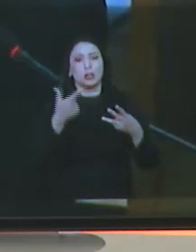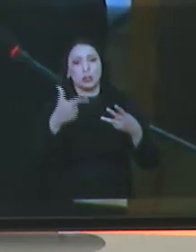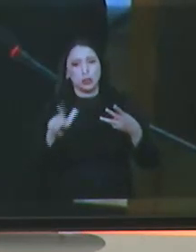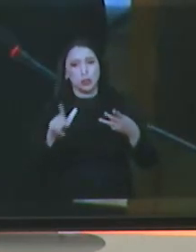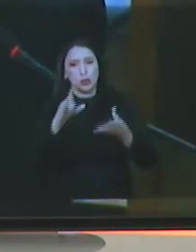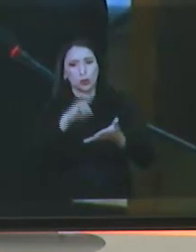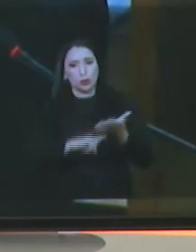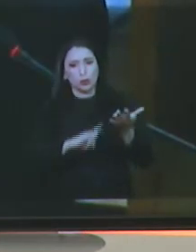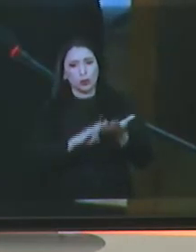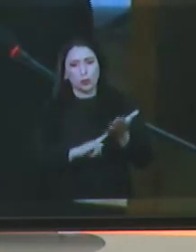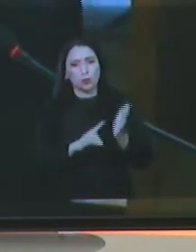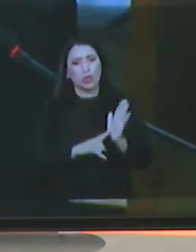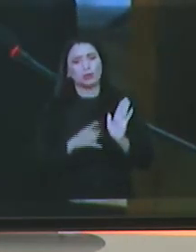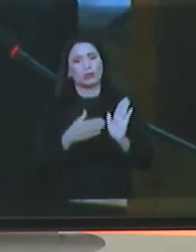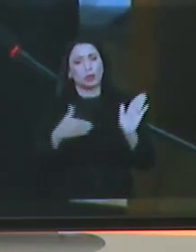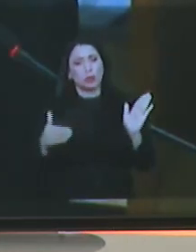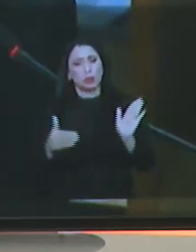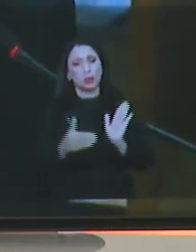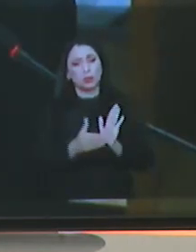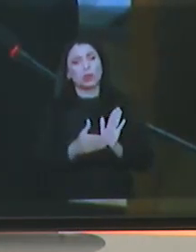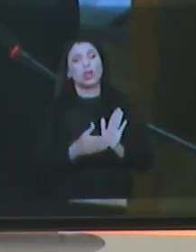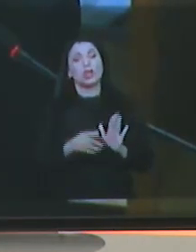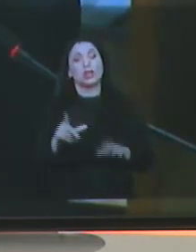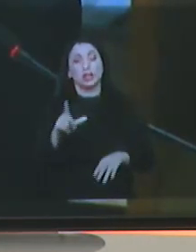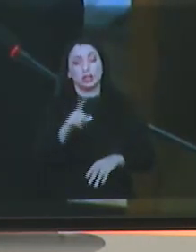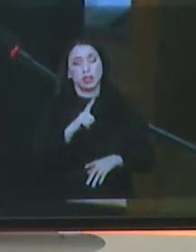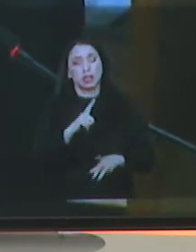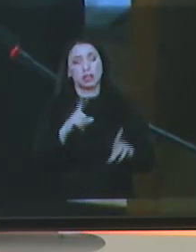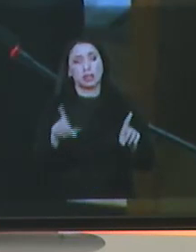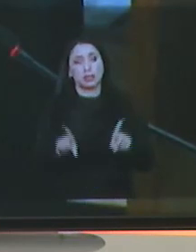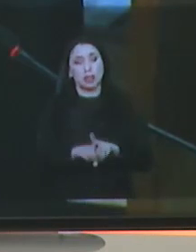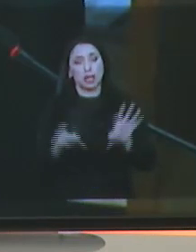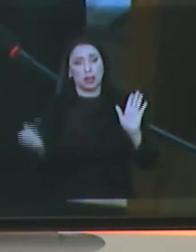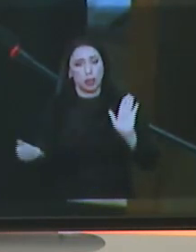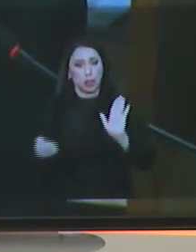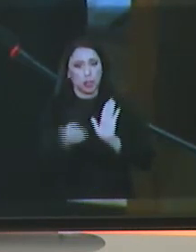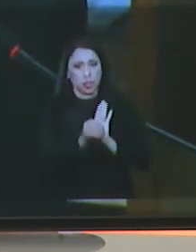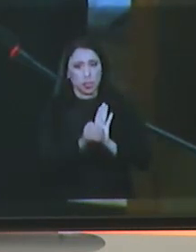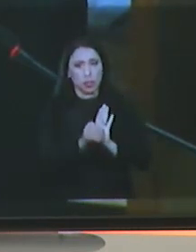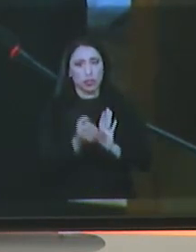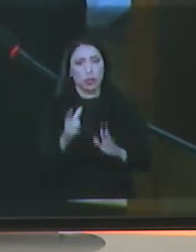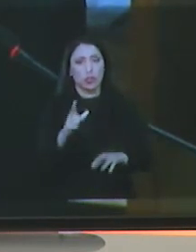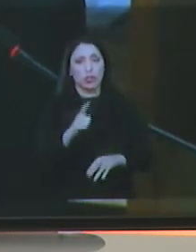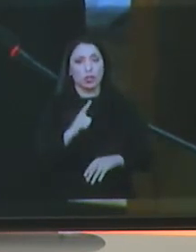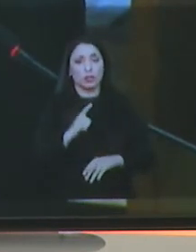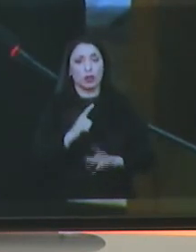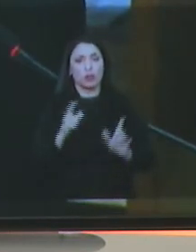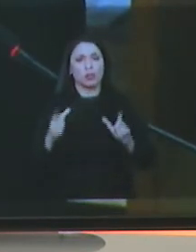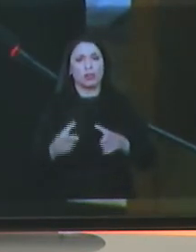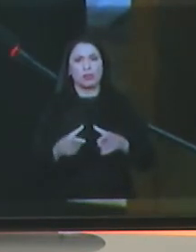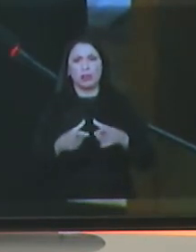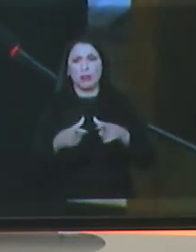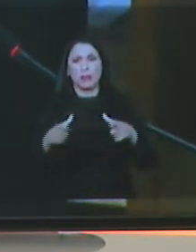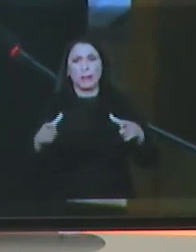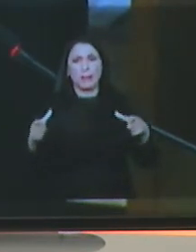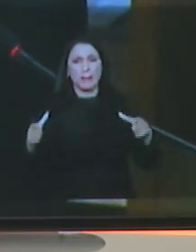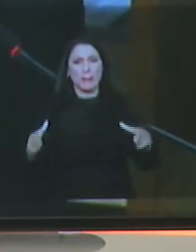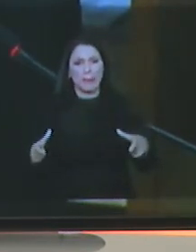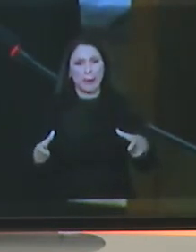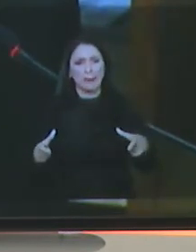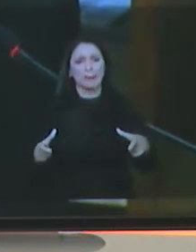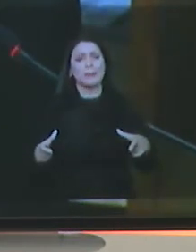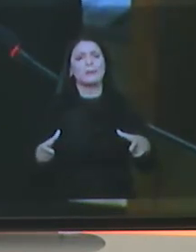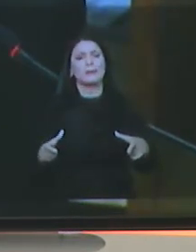está no Congresso brasileiro. Está lá no Senado da República, que ainda analisa passos de tartaruga